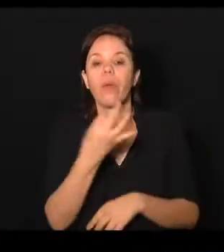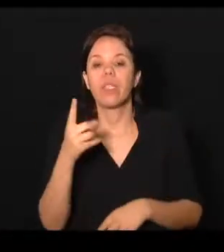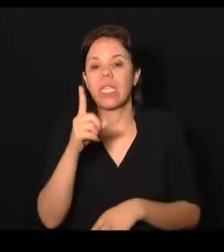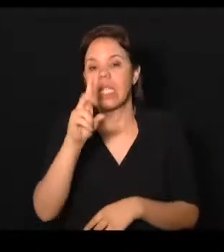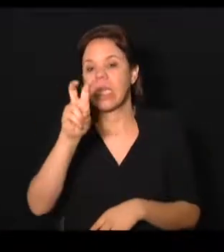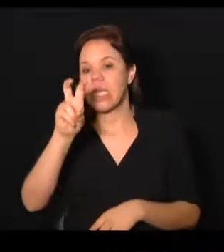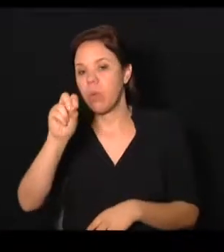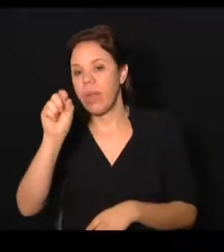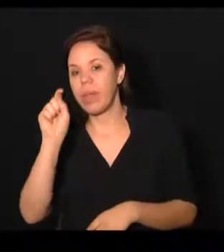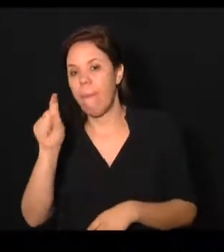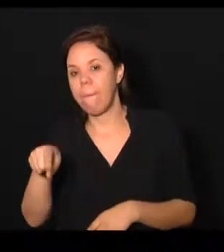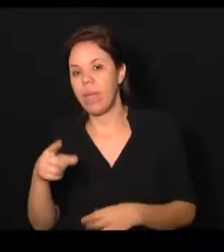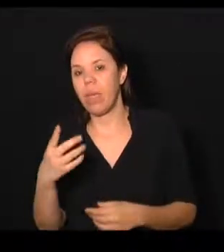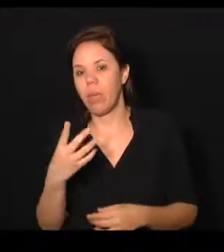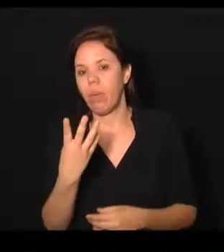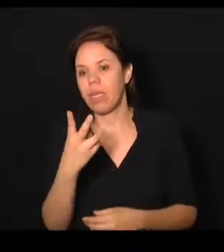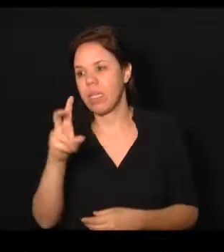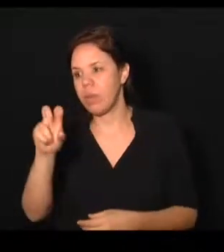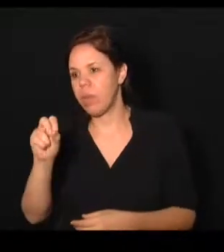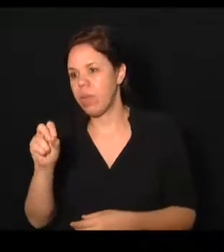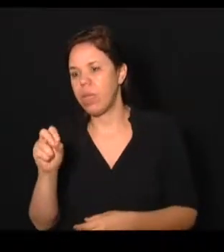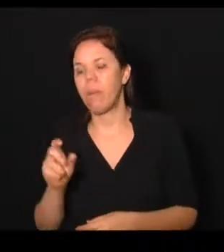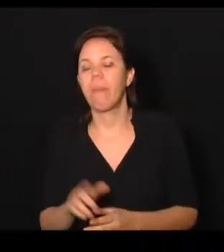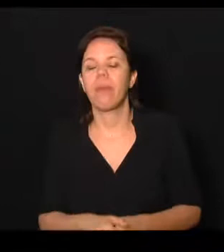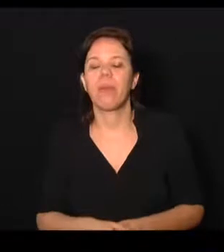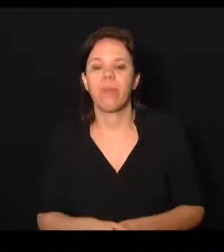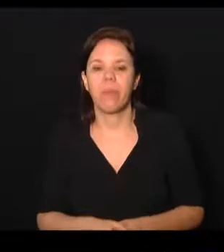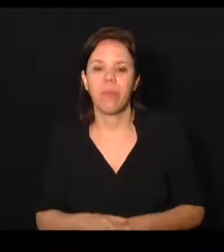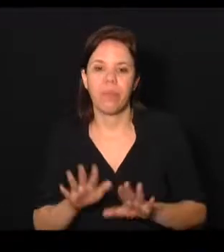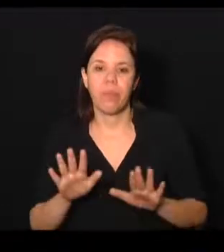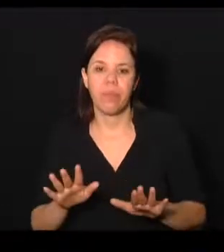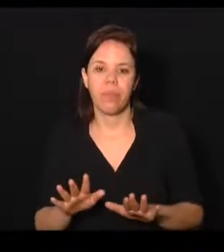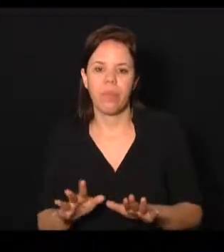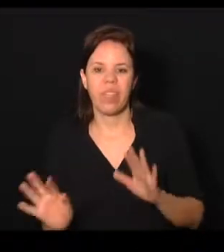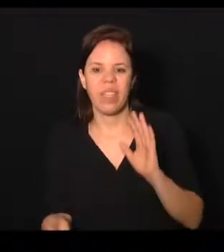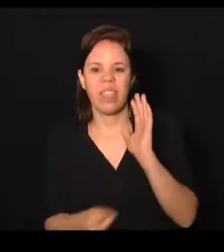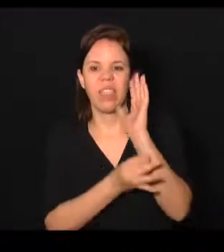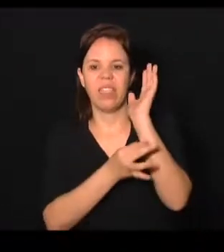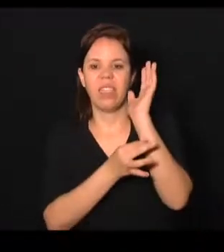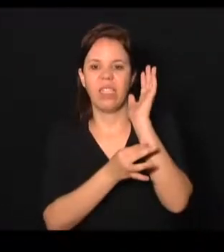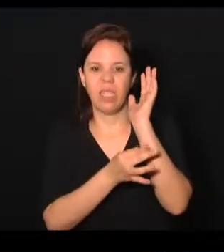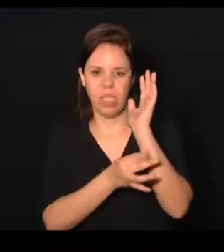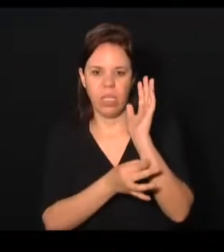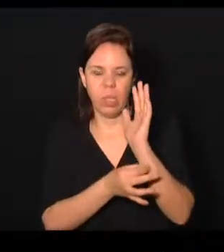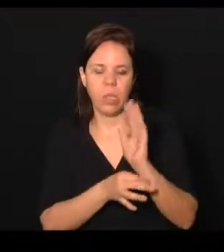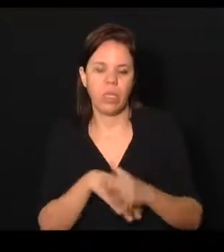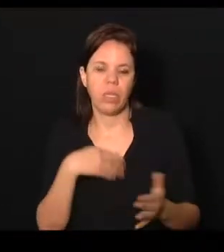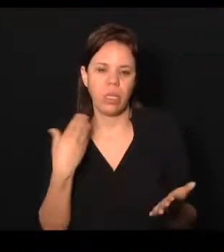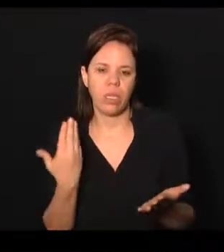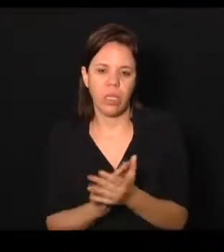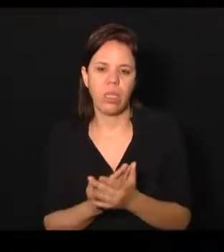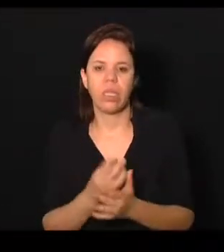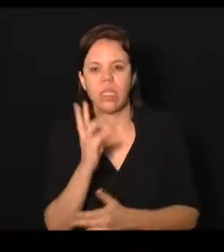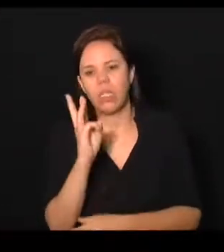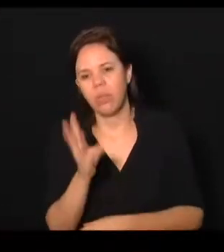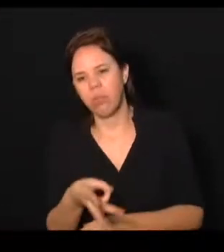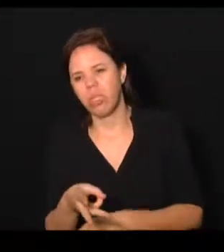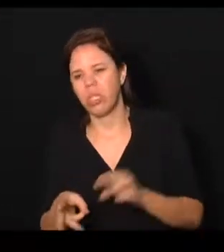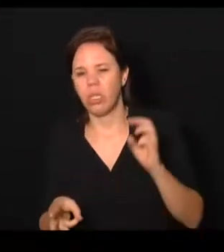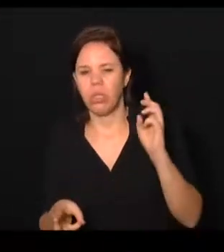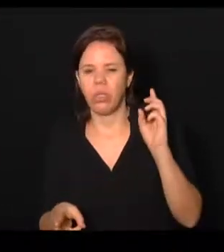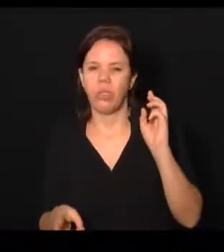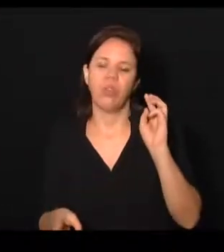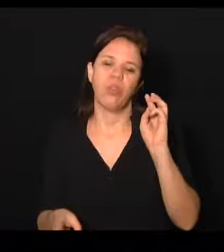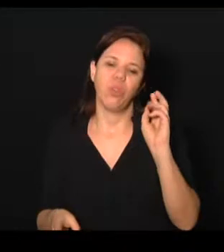450 mil plaquetas por milímetro cúbico. E, num caso de dengue, muitas vezes isso chega a 3 mil, 2 mil, 10